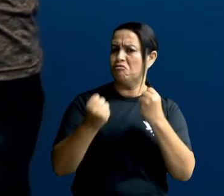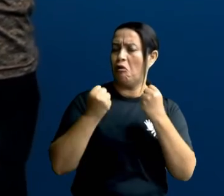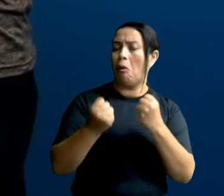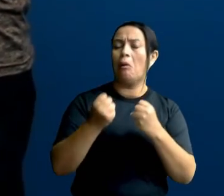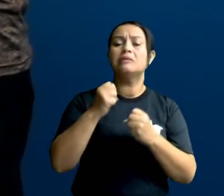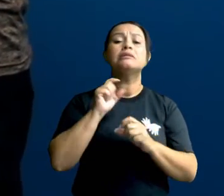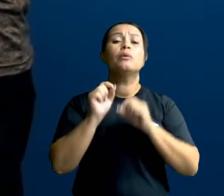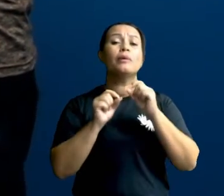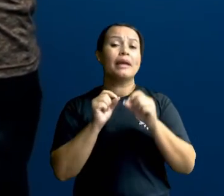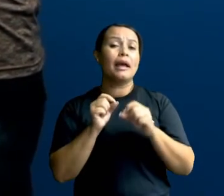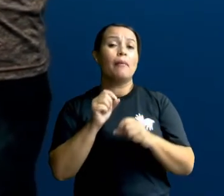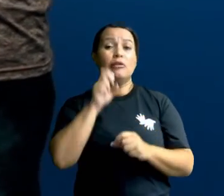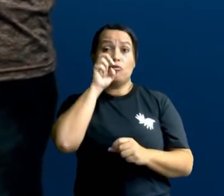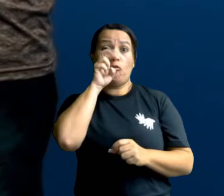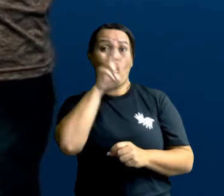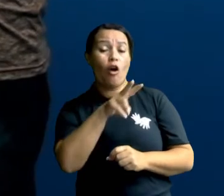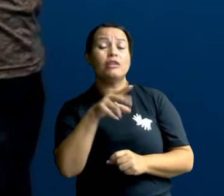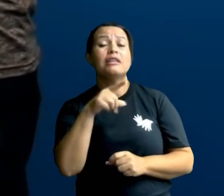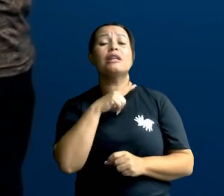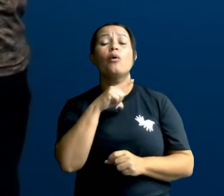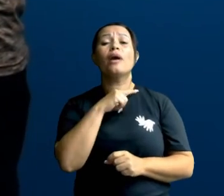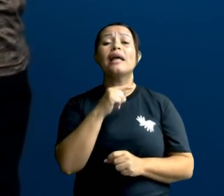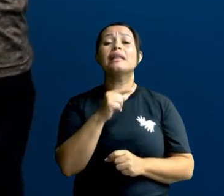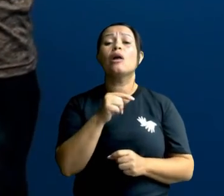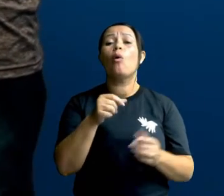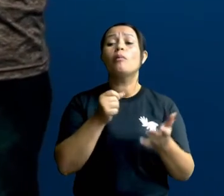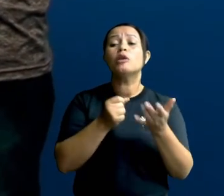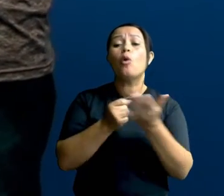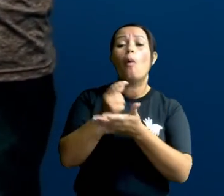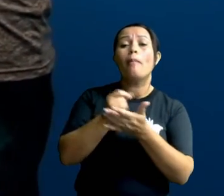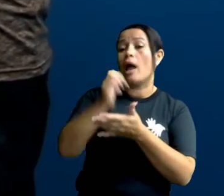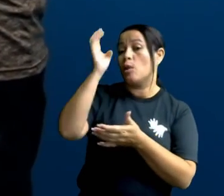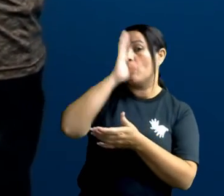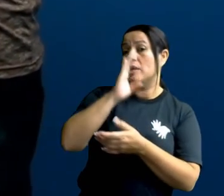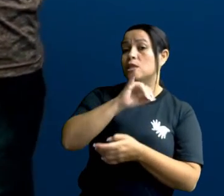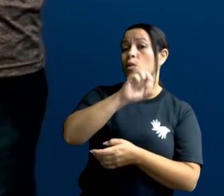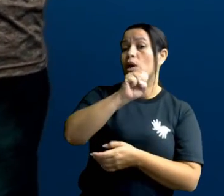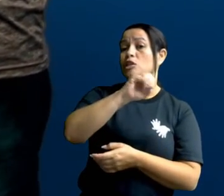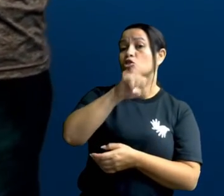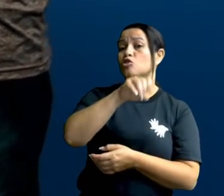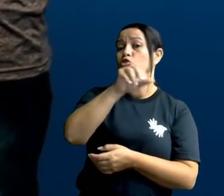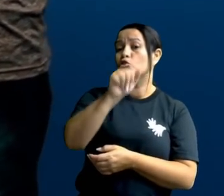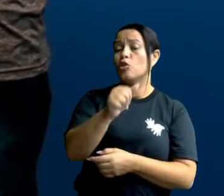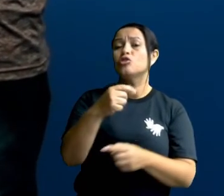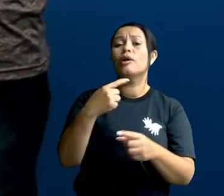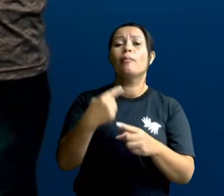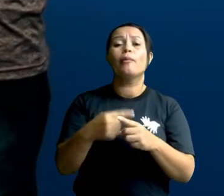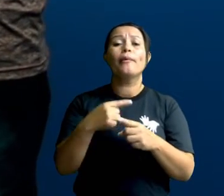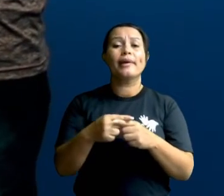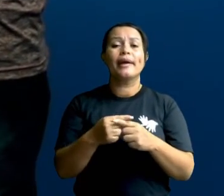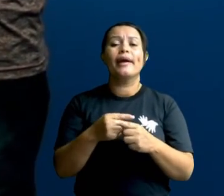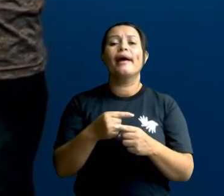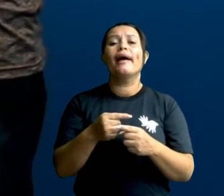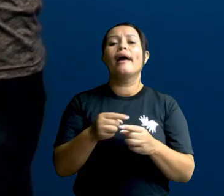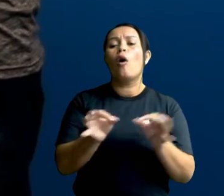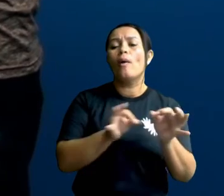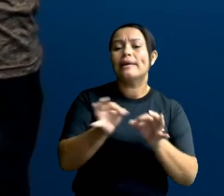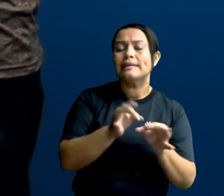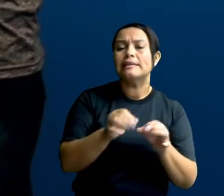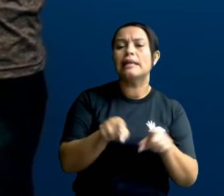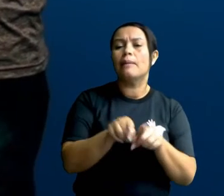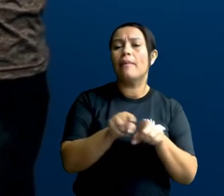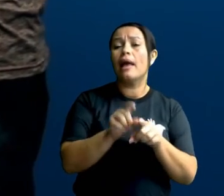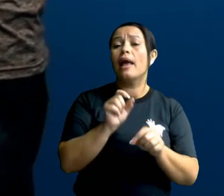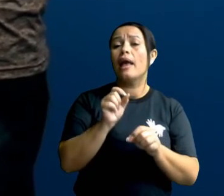E essa soja, no Brasil, ela é utilizada para a criação de ração,